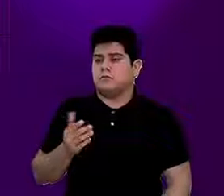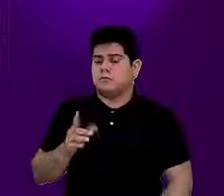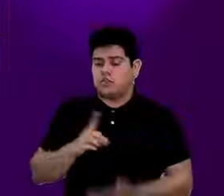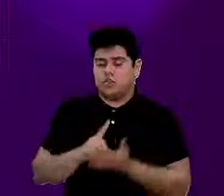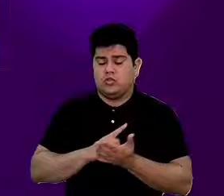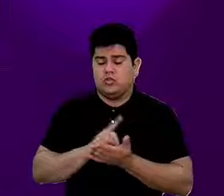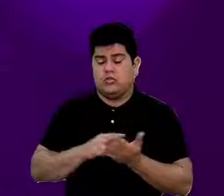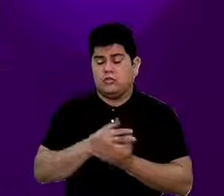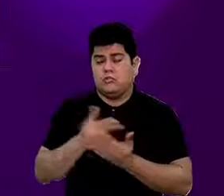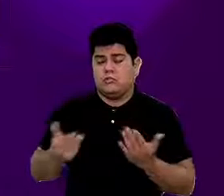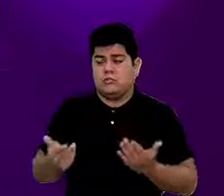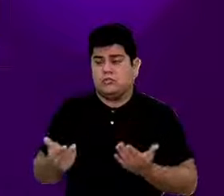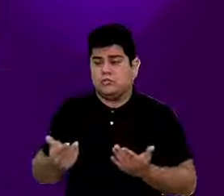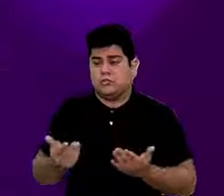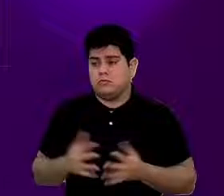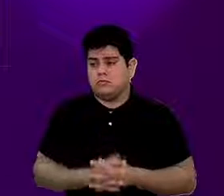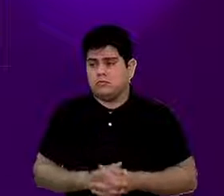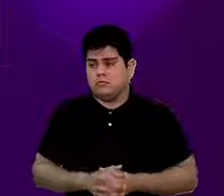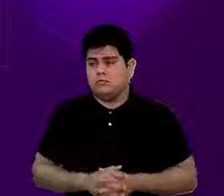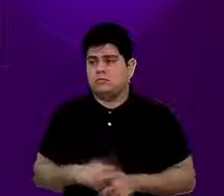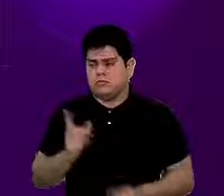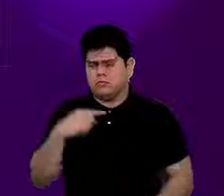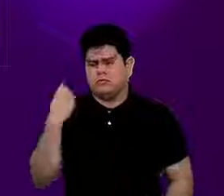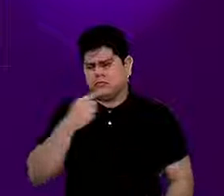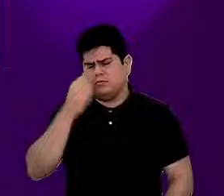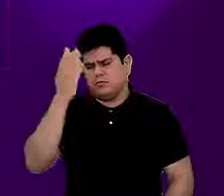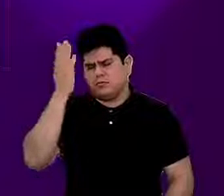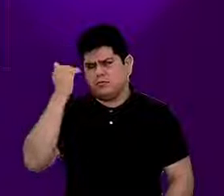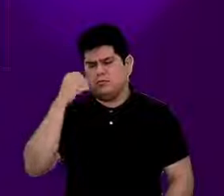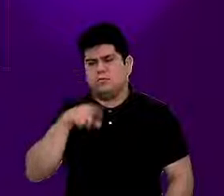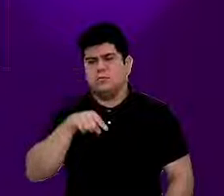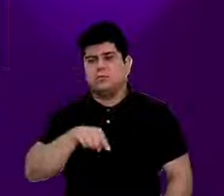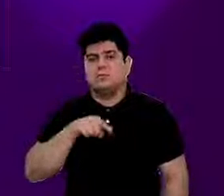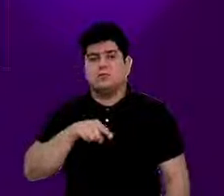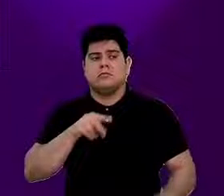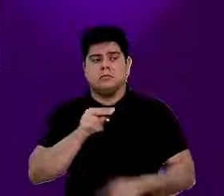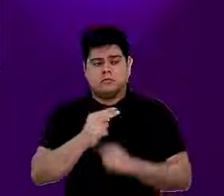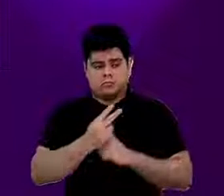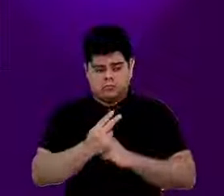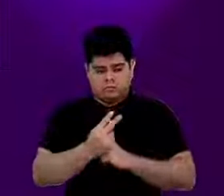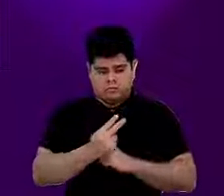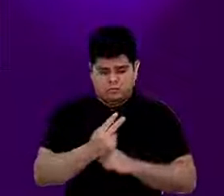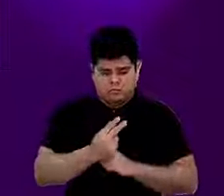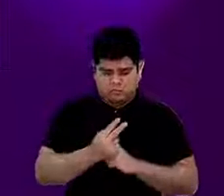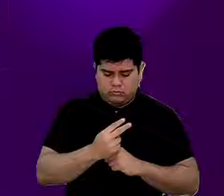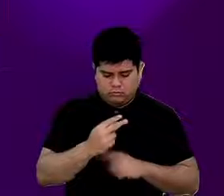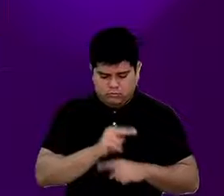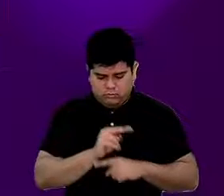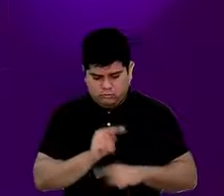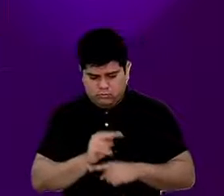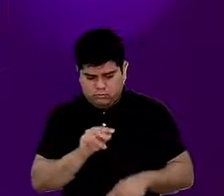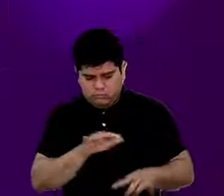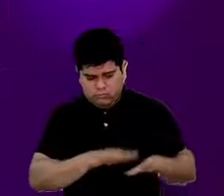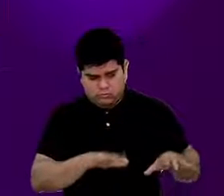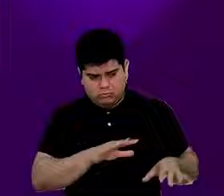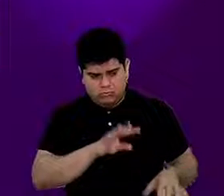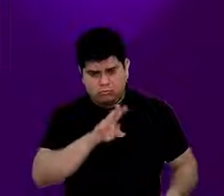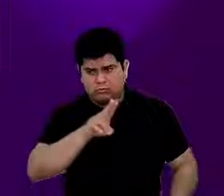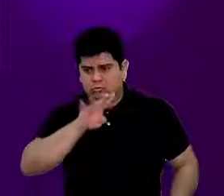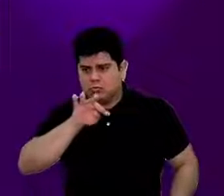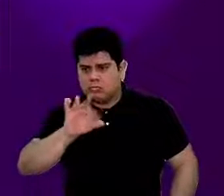digital. Nós sabemos que a monitoração de um paciente em ambiente de terapia